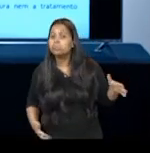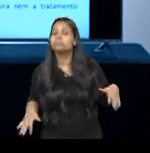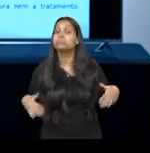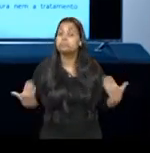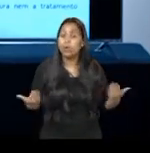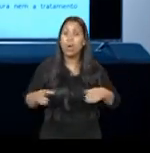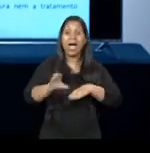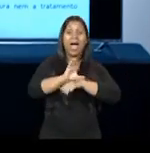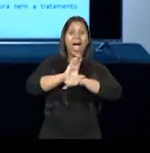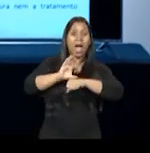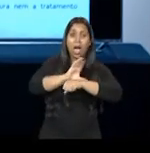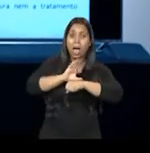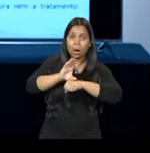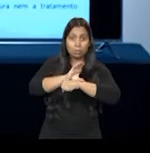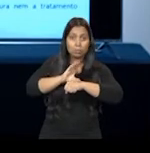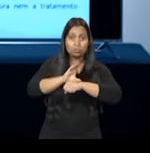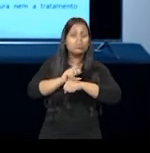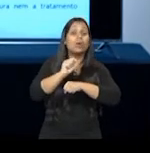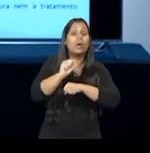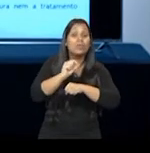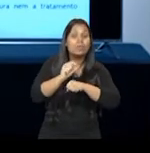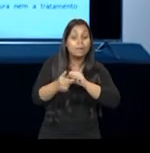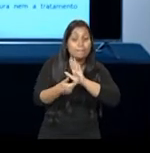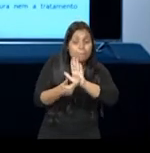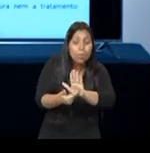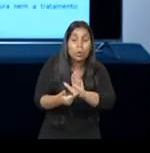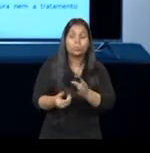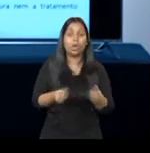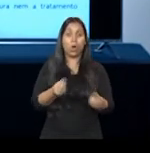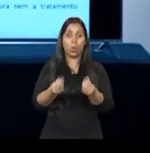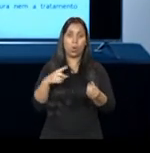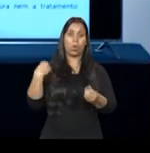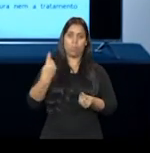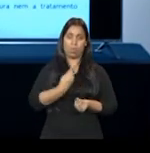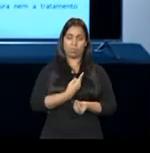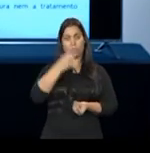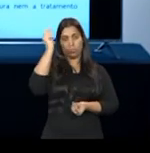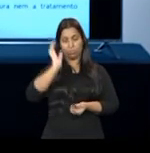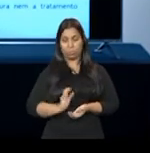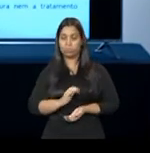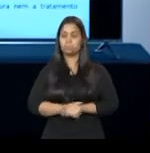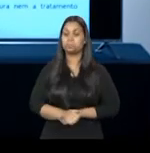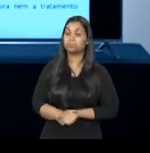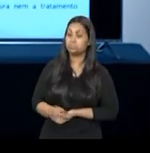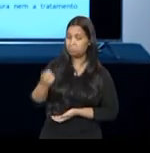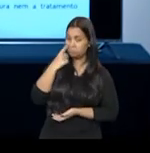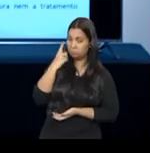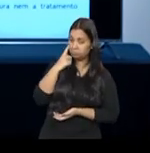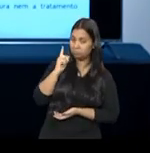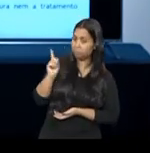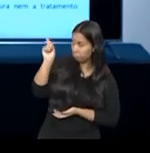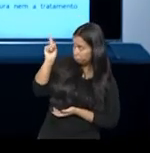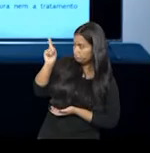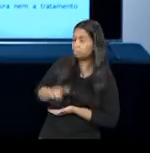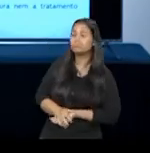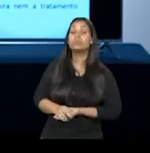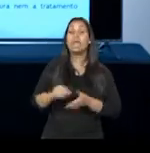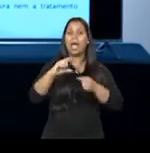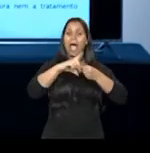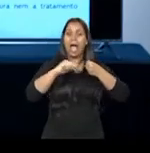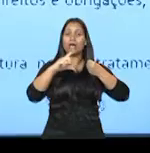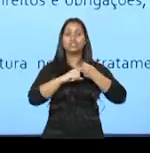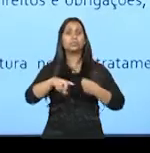o que regula toda a nossa nação. Vamos dar uma analisada aqui, ó, o que a Constituição brasileira diz. No seu artigo 5º, olha